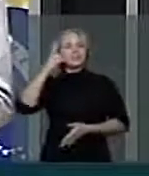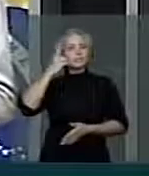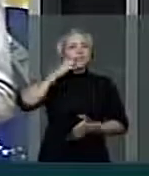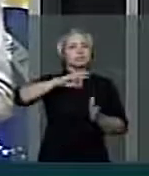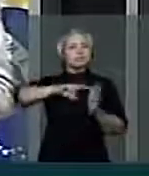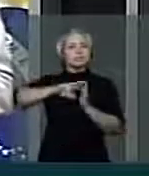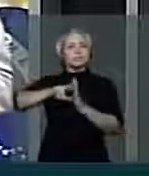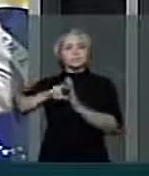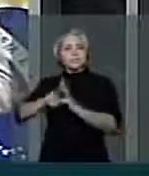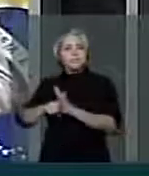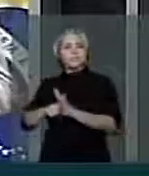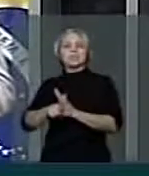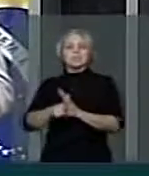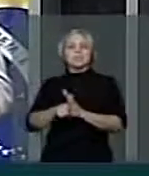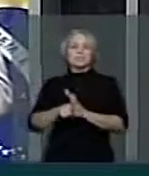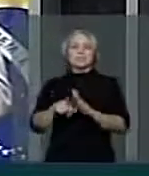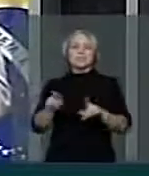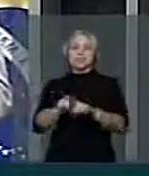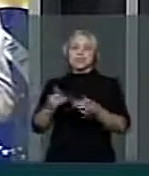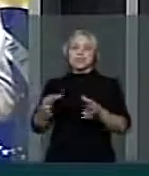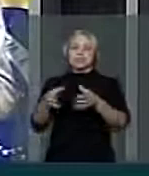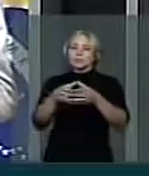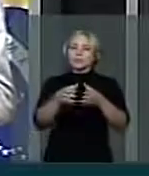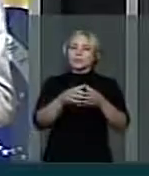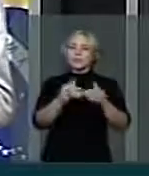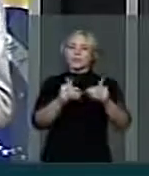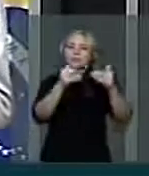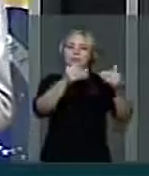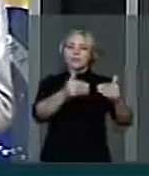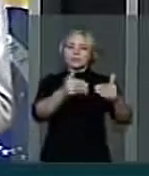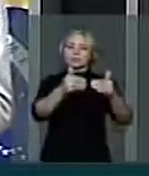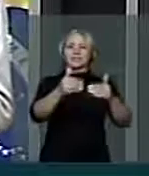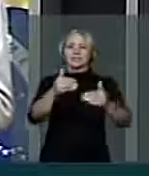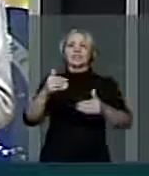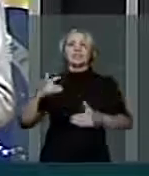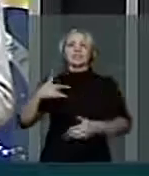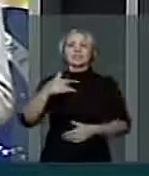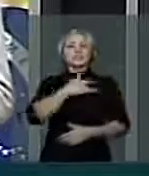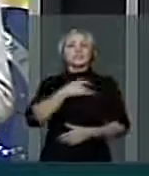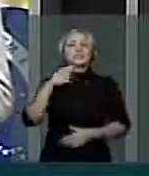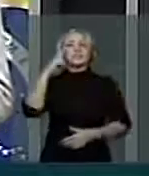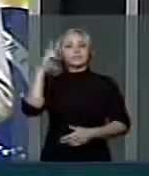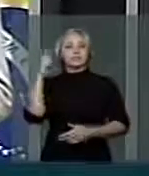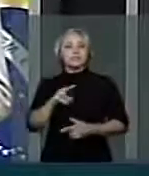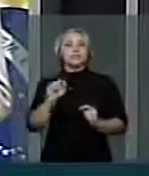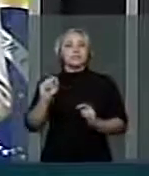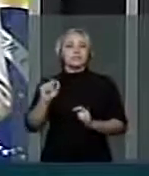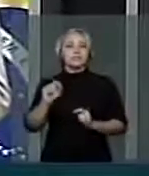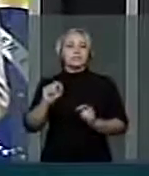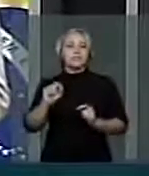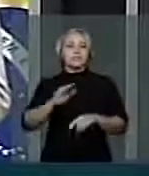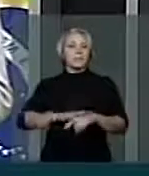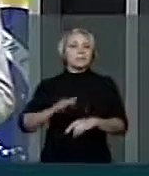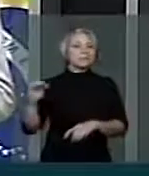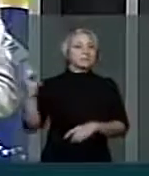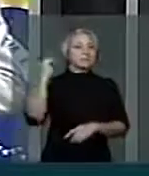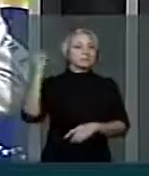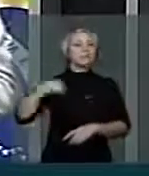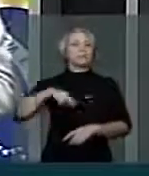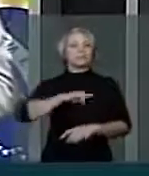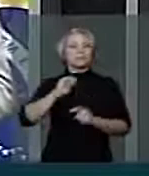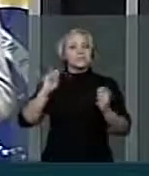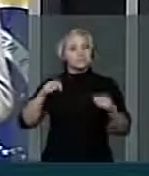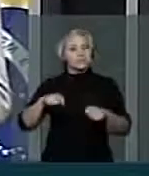Frente Parlamentar da Saúde, no momento em que nós observamos que, acima de tudo, nós prezamos